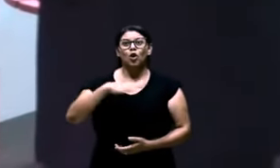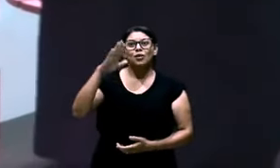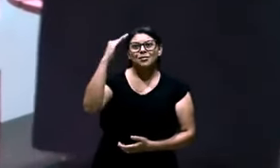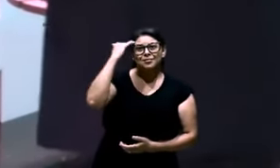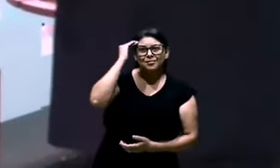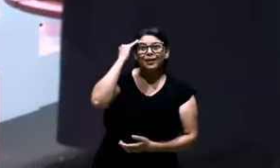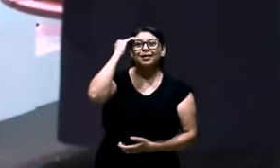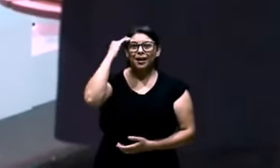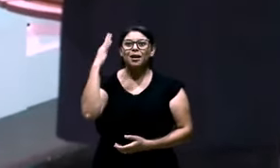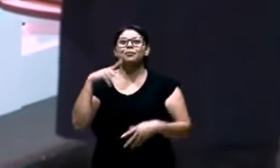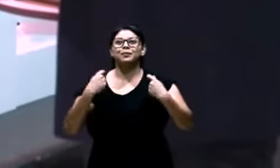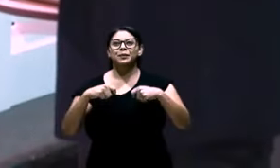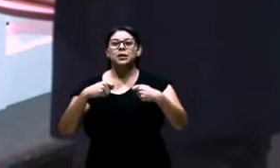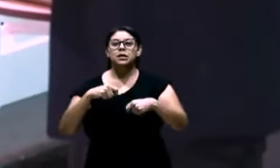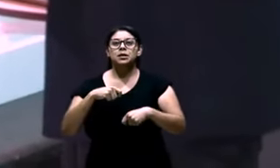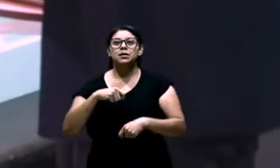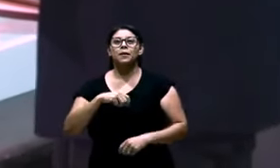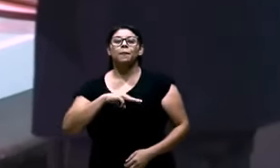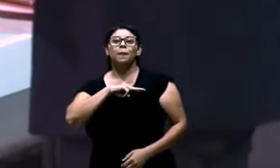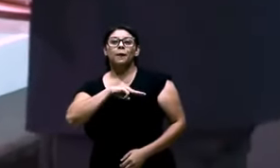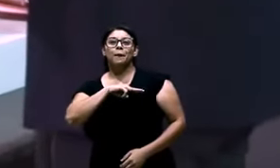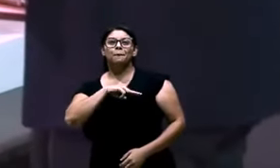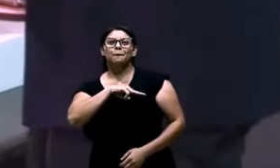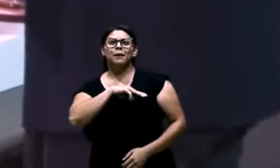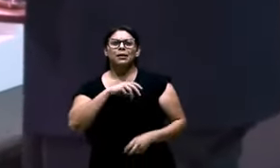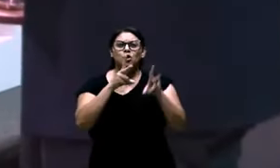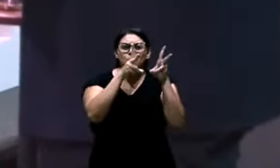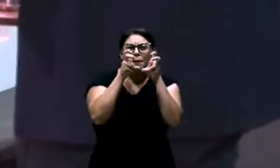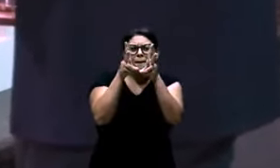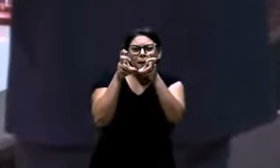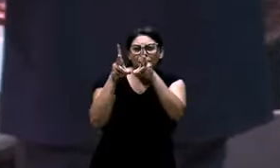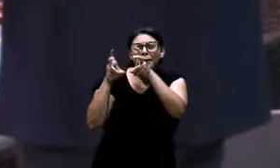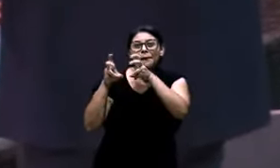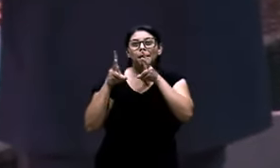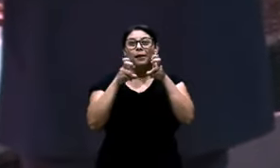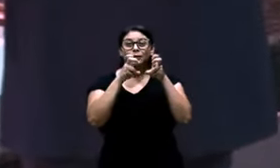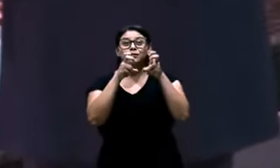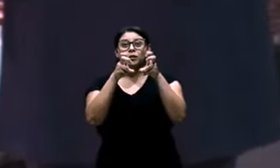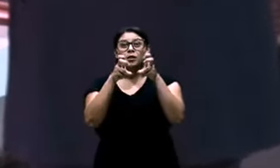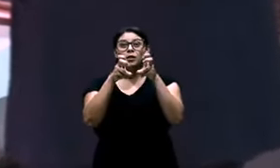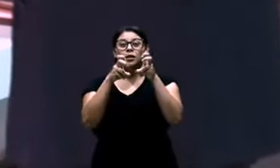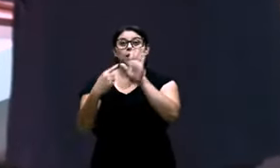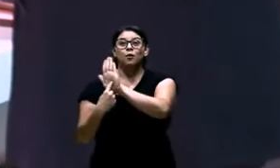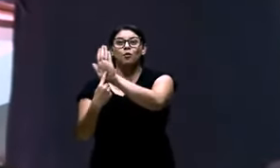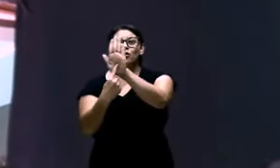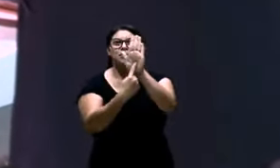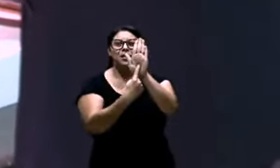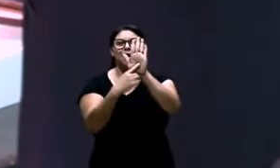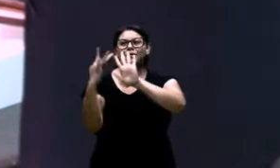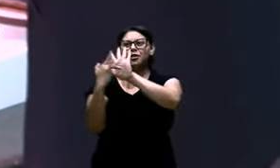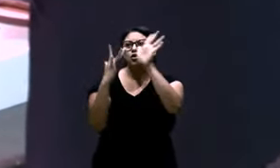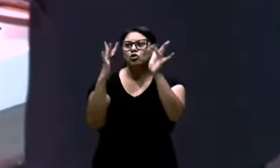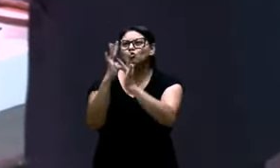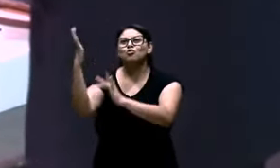que o Mateus, ele tinha a perspectiva em seu evangelho de apresentar o Rei Jesus, o